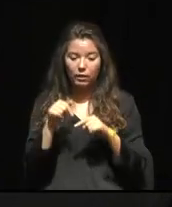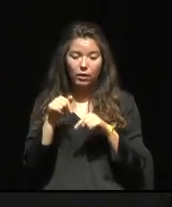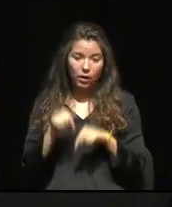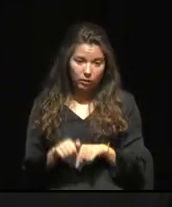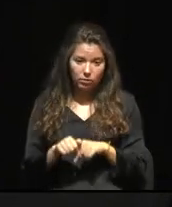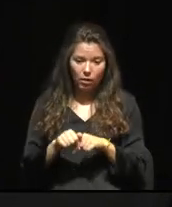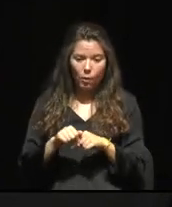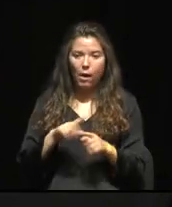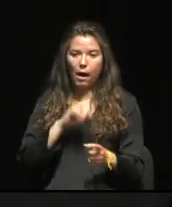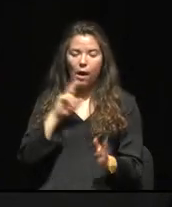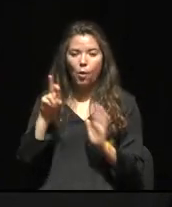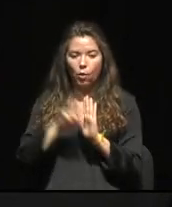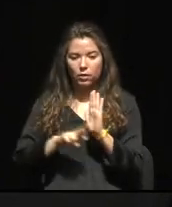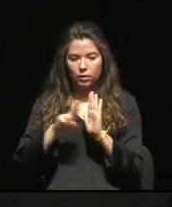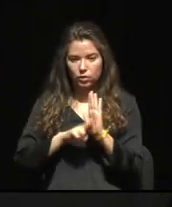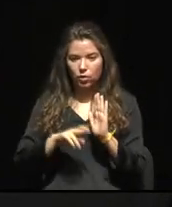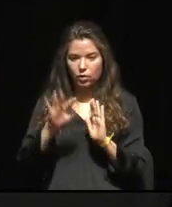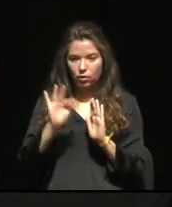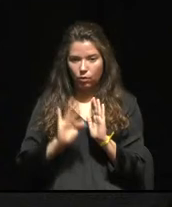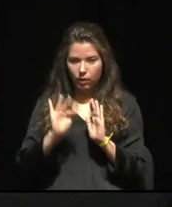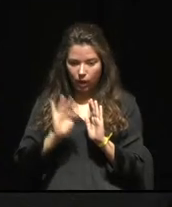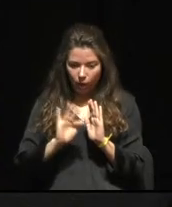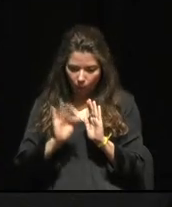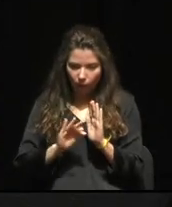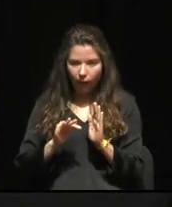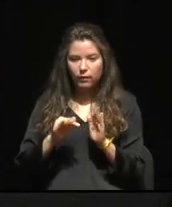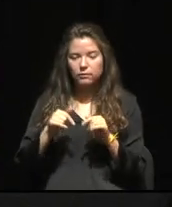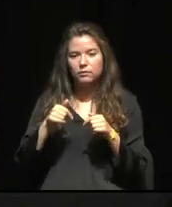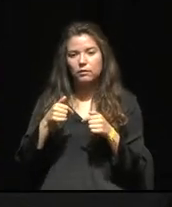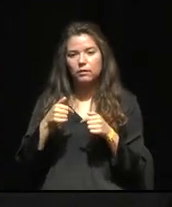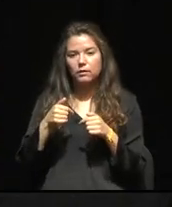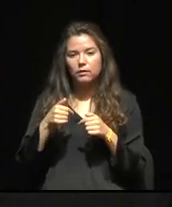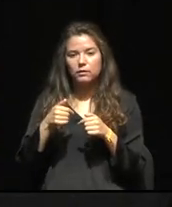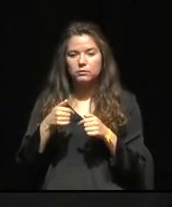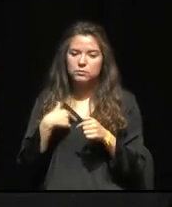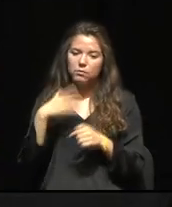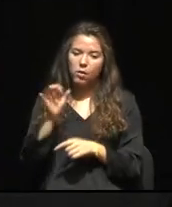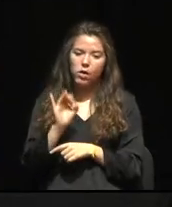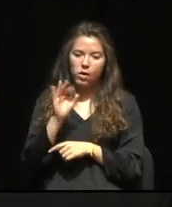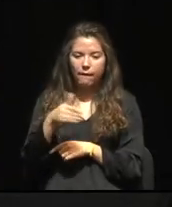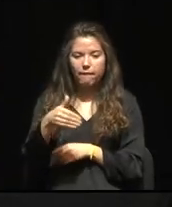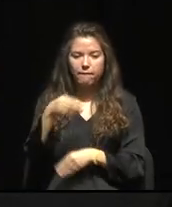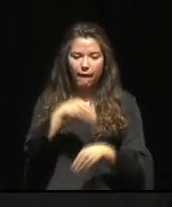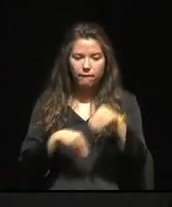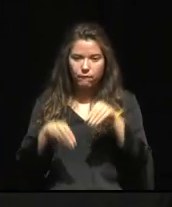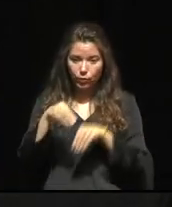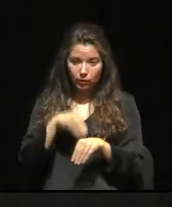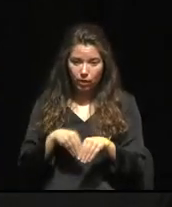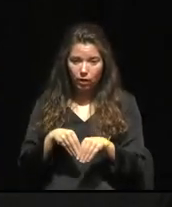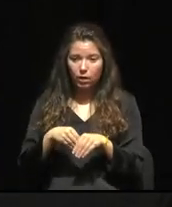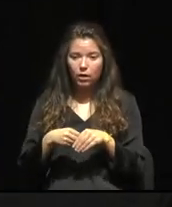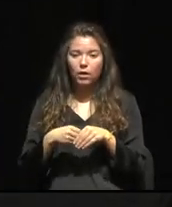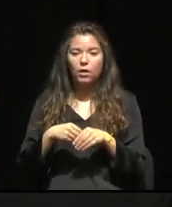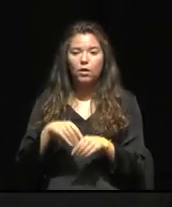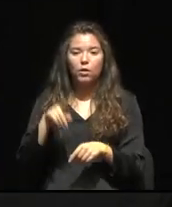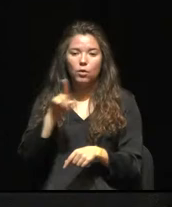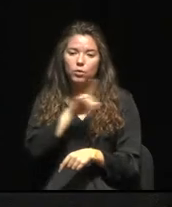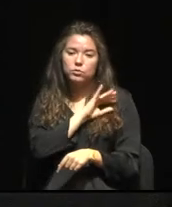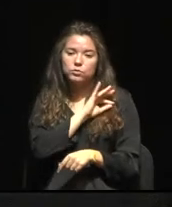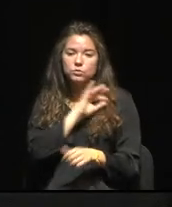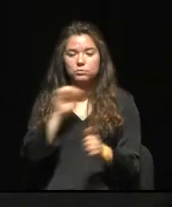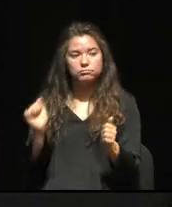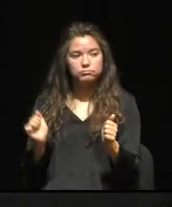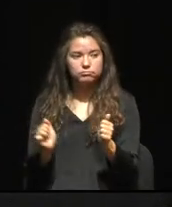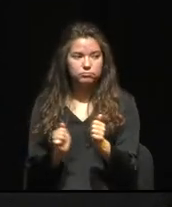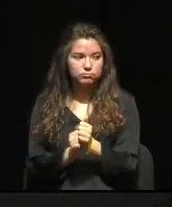relatório da quarta comissão permanente com uma recomendação a ser votada o deputado relator Deputado Jé